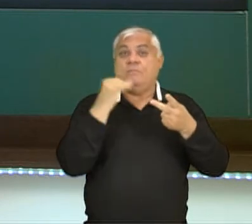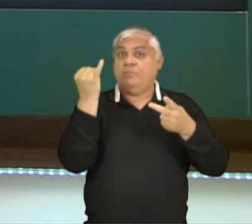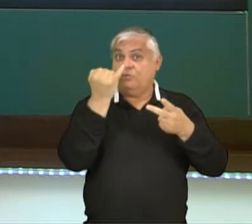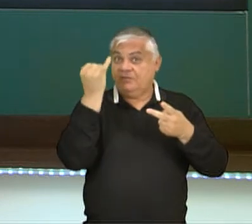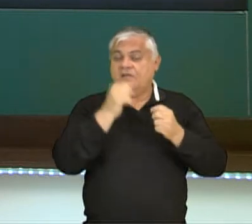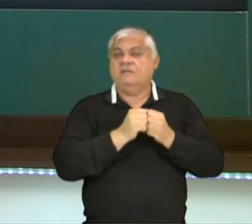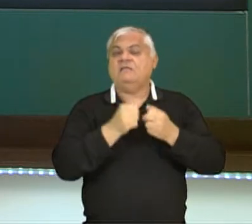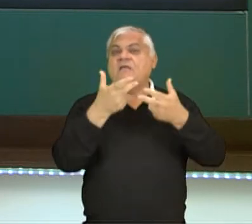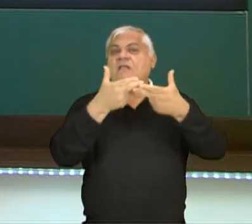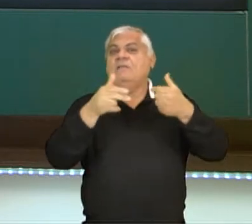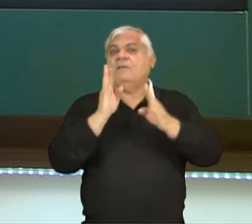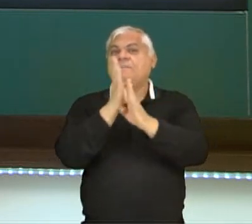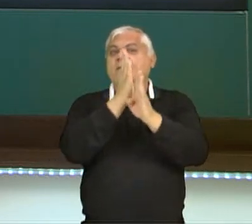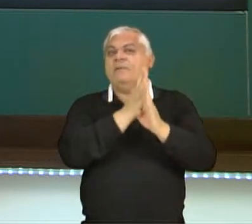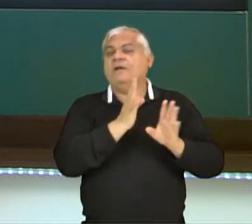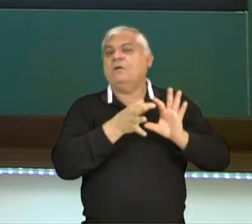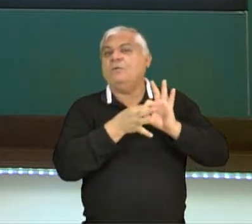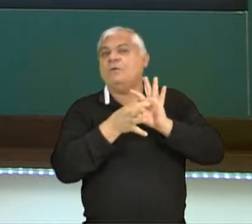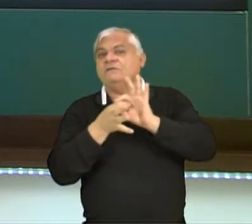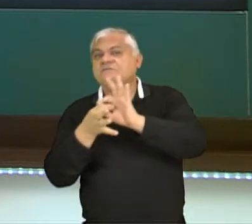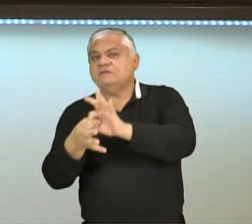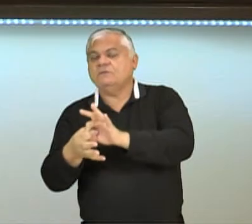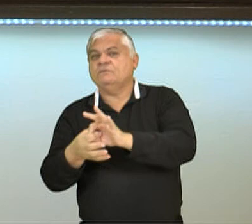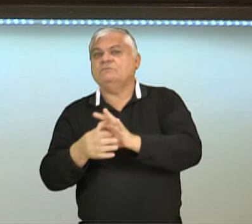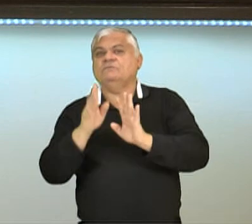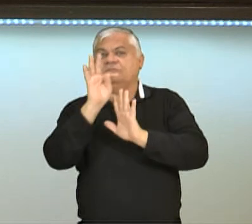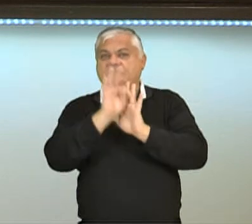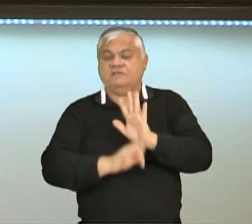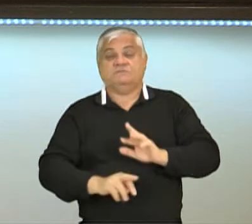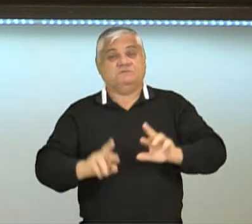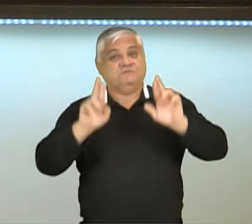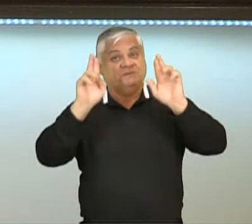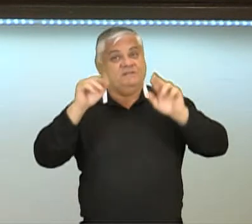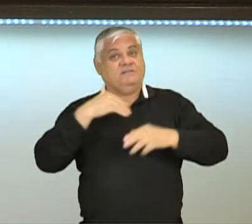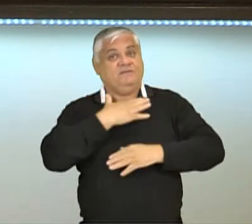os elementos de coesão no texto. Eu